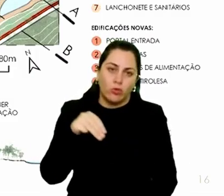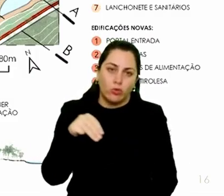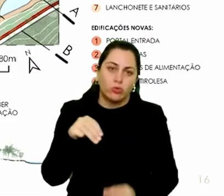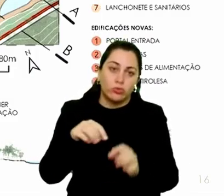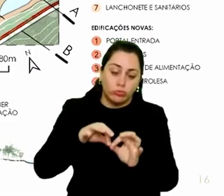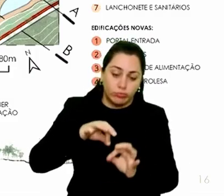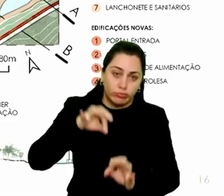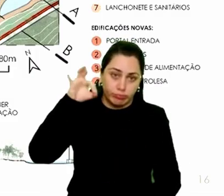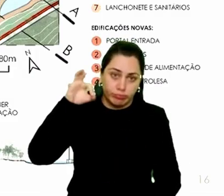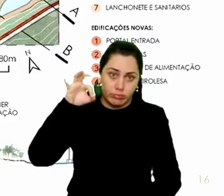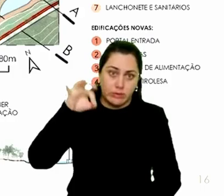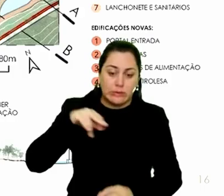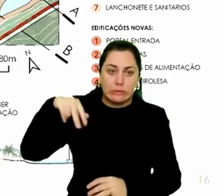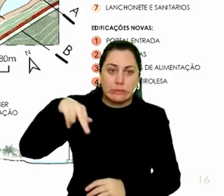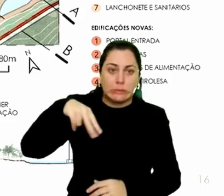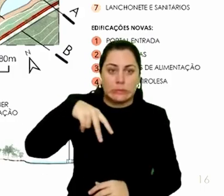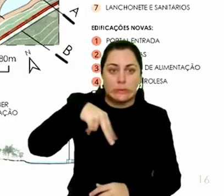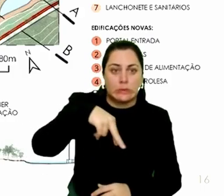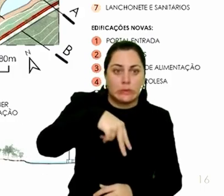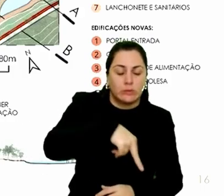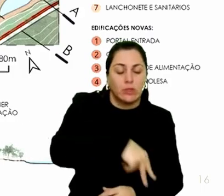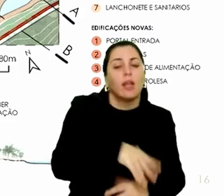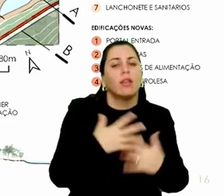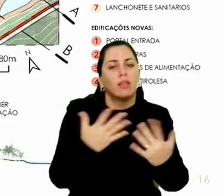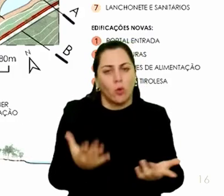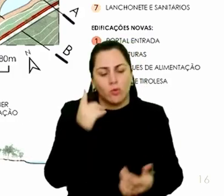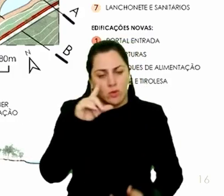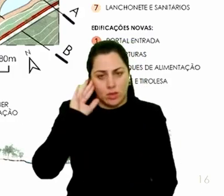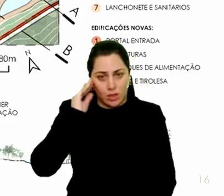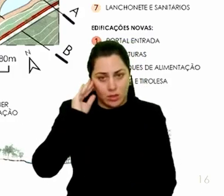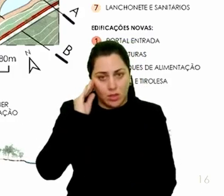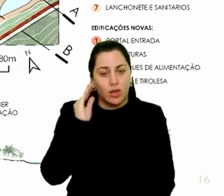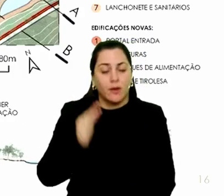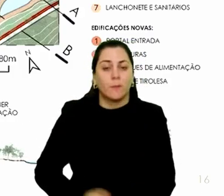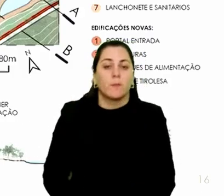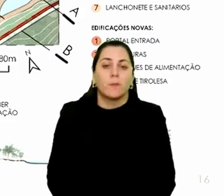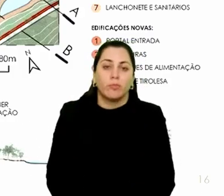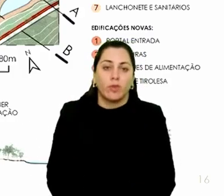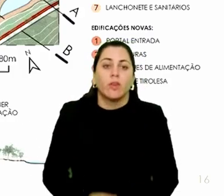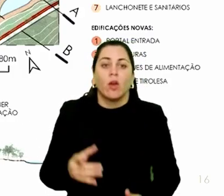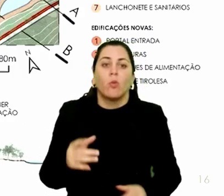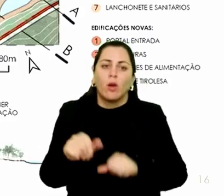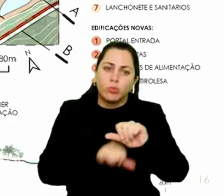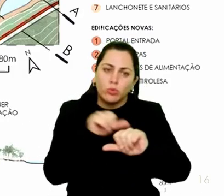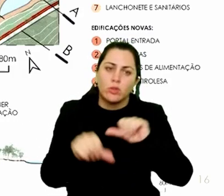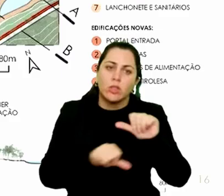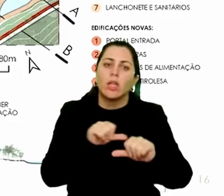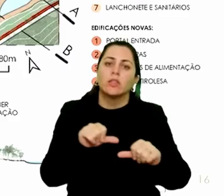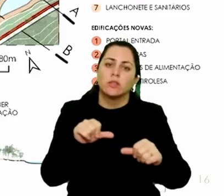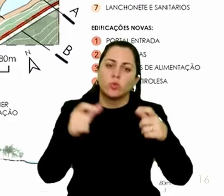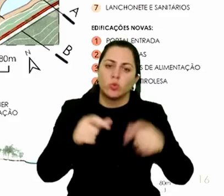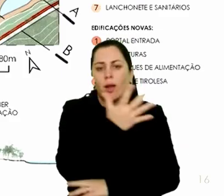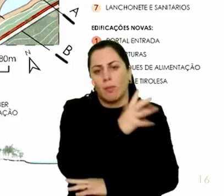É muito desnível para vencer. Então, entendendo isso, foi proposto todo um novo percurso para o